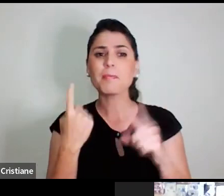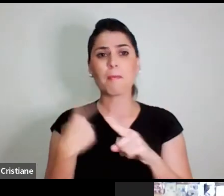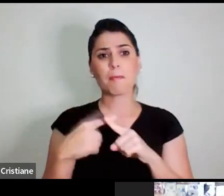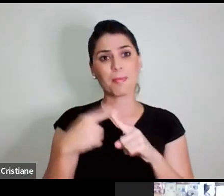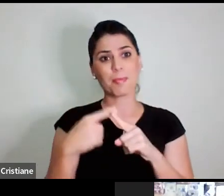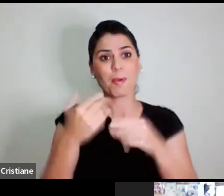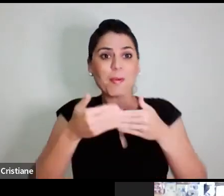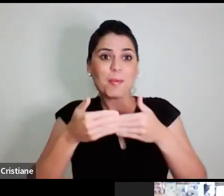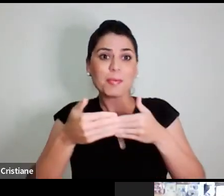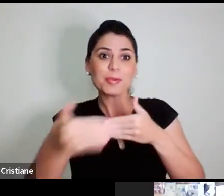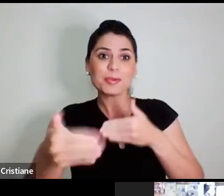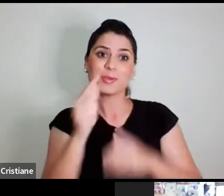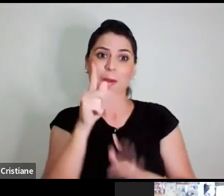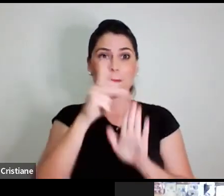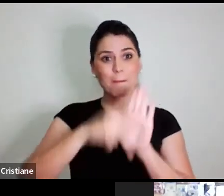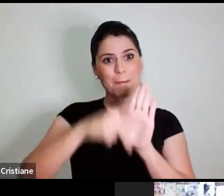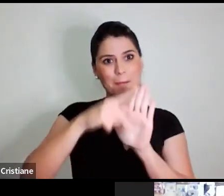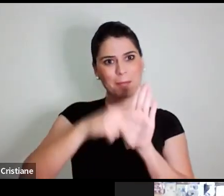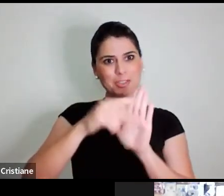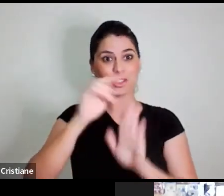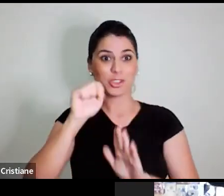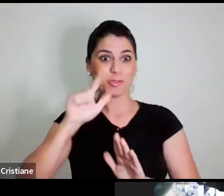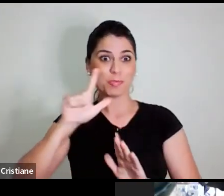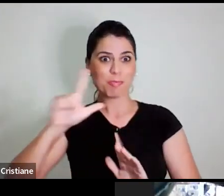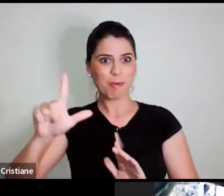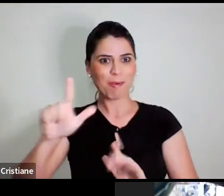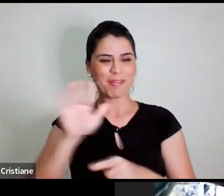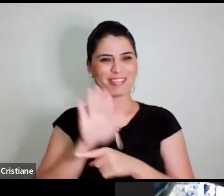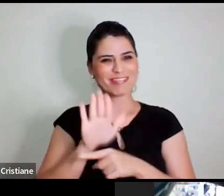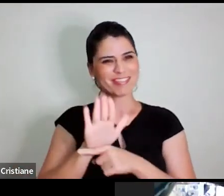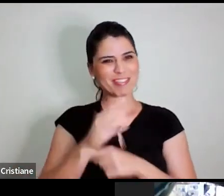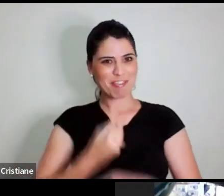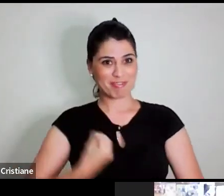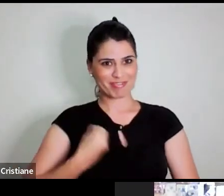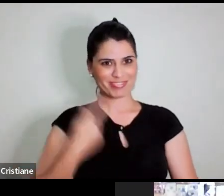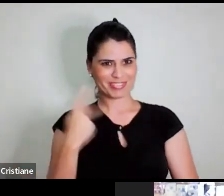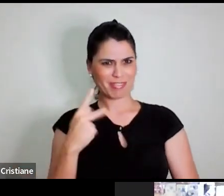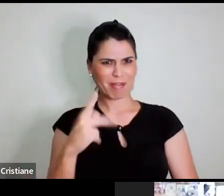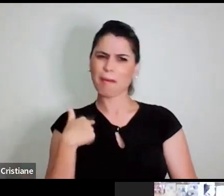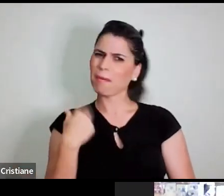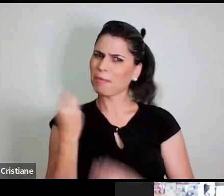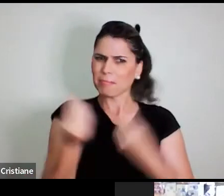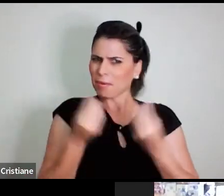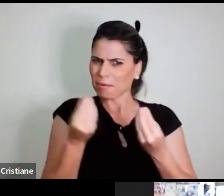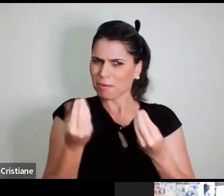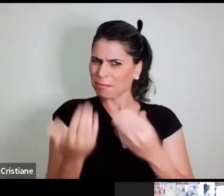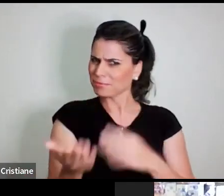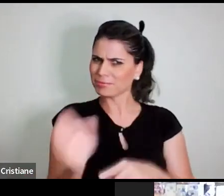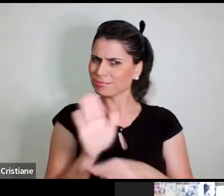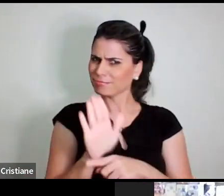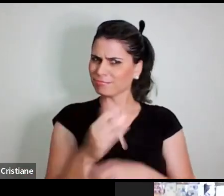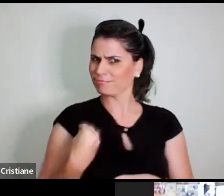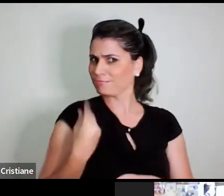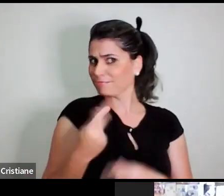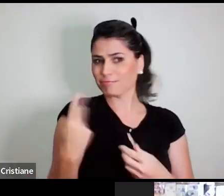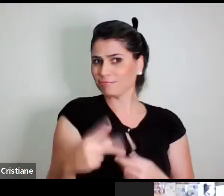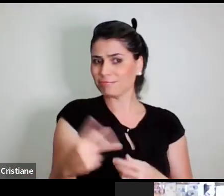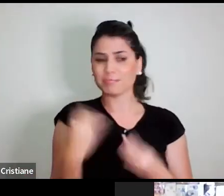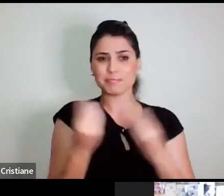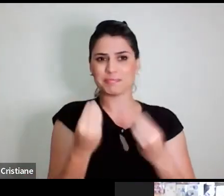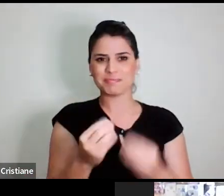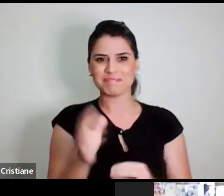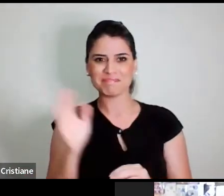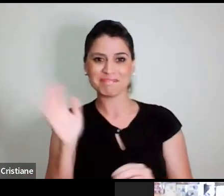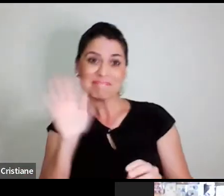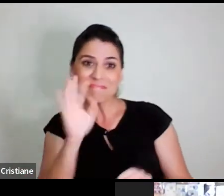leve e mineralizada. Será qual o resultado que a Nazaré teve? Boa noite, Nazaré, tudo bem?